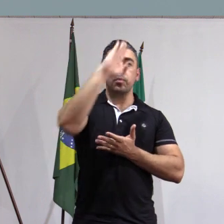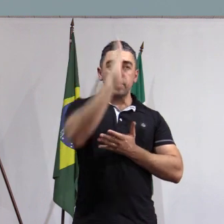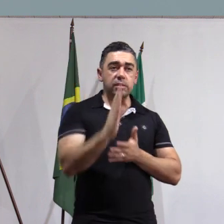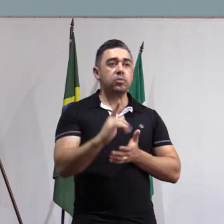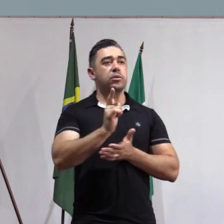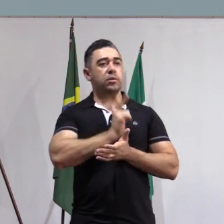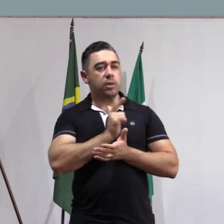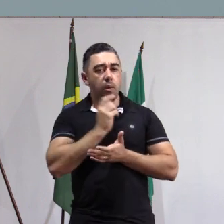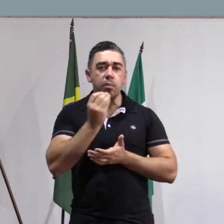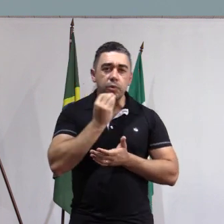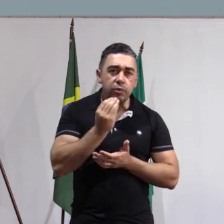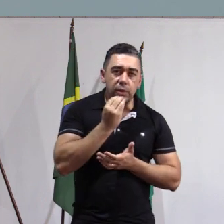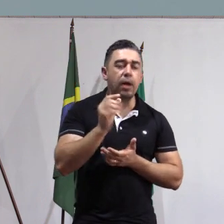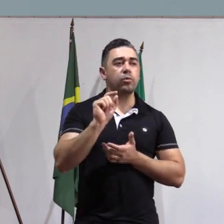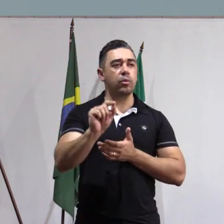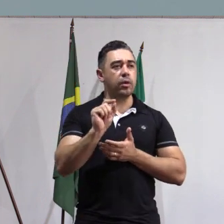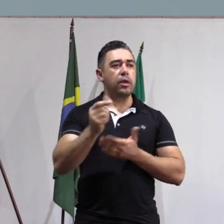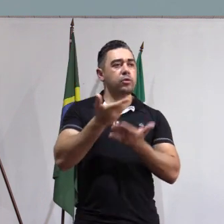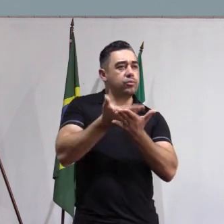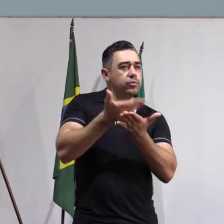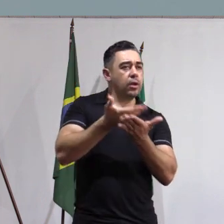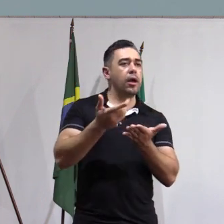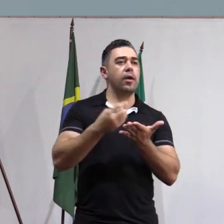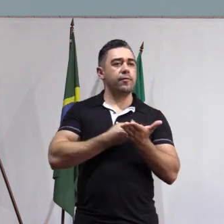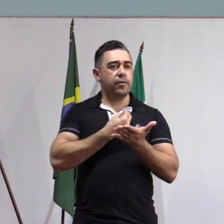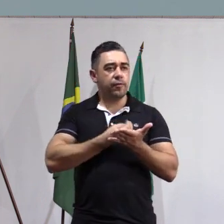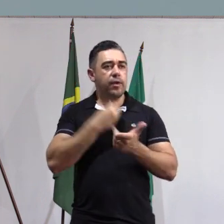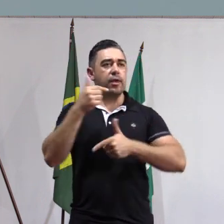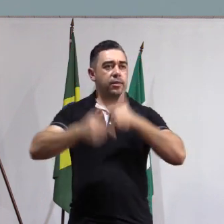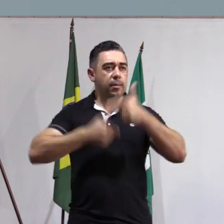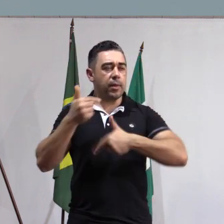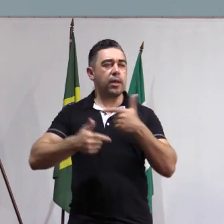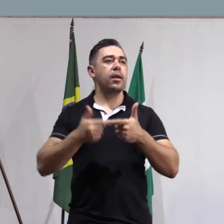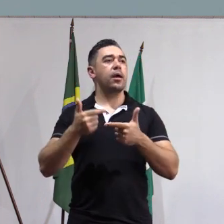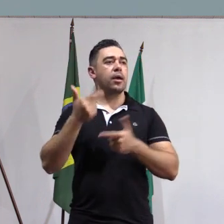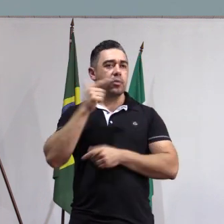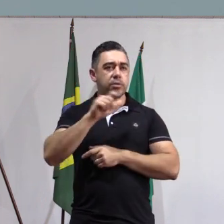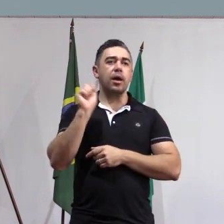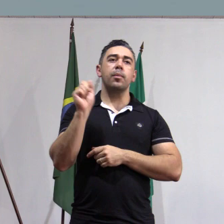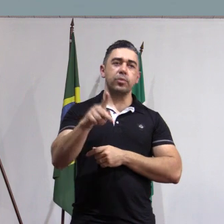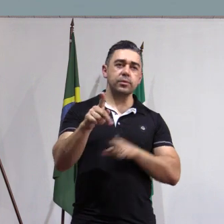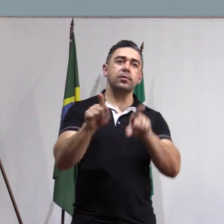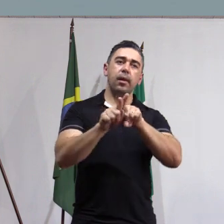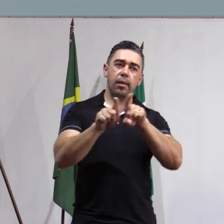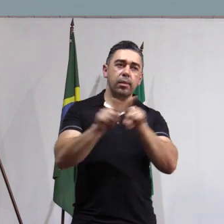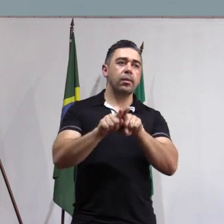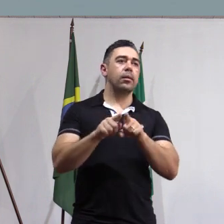nós tenhamos oportunidade de estudar, viver, trabalhar e nos aposentar